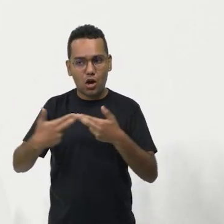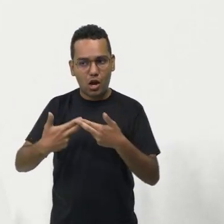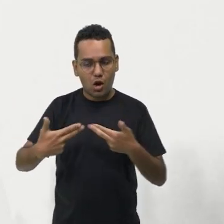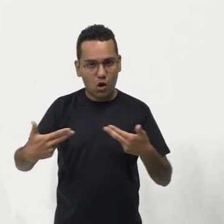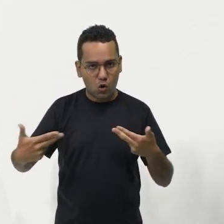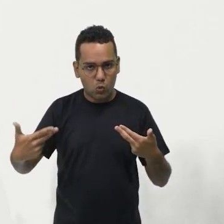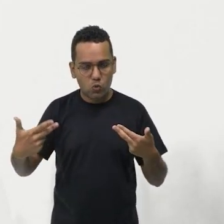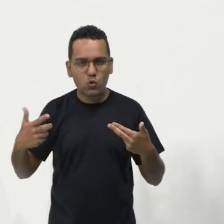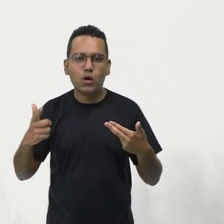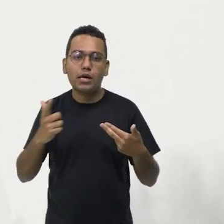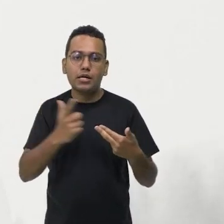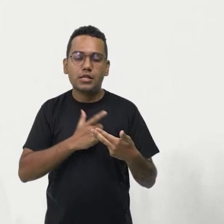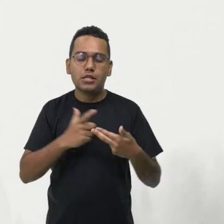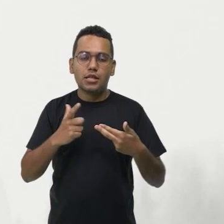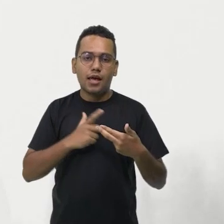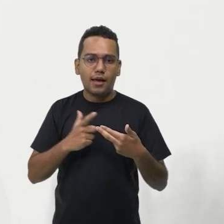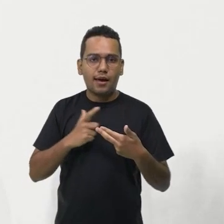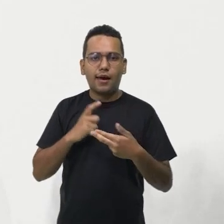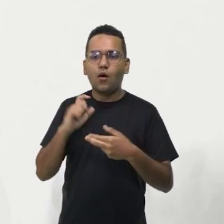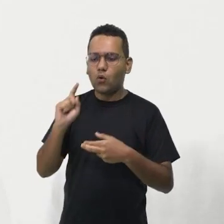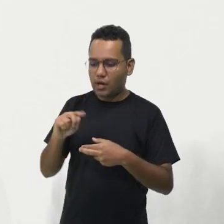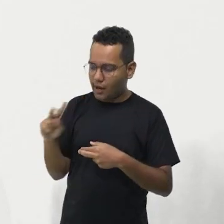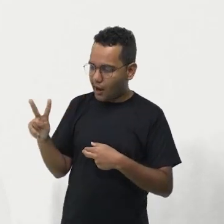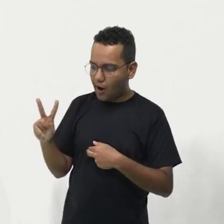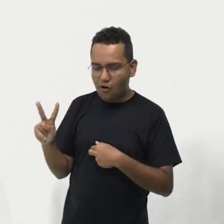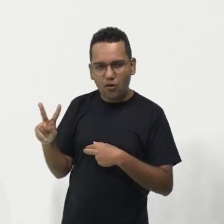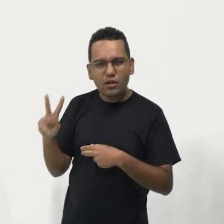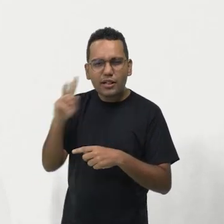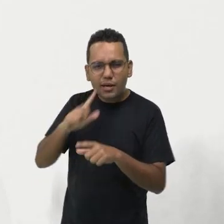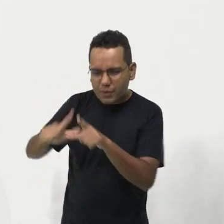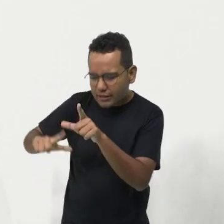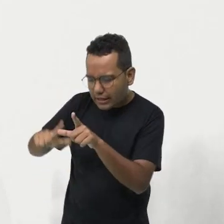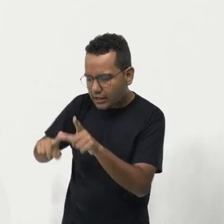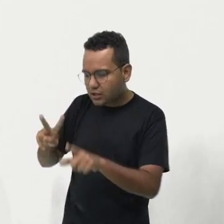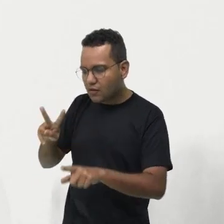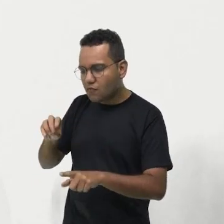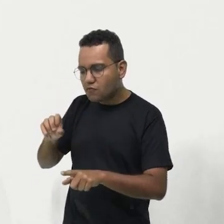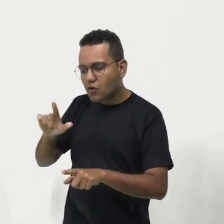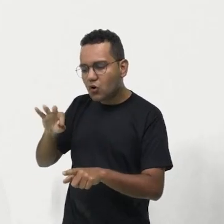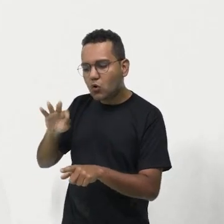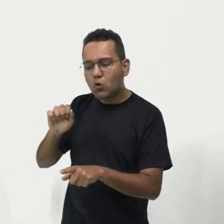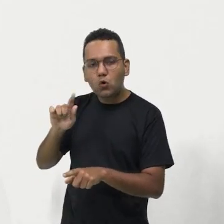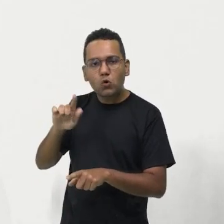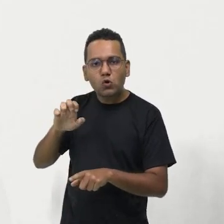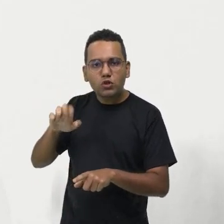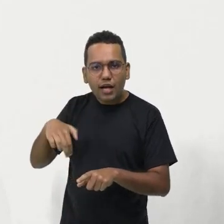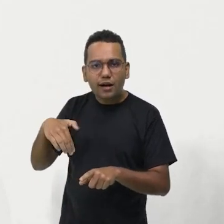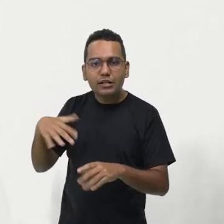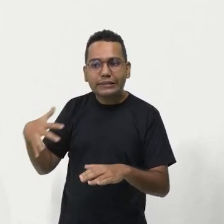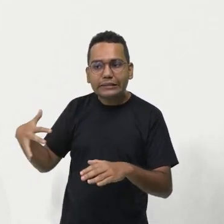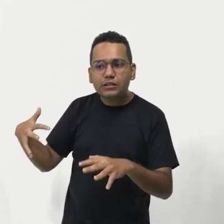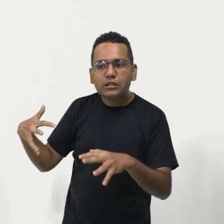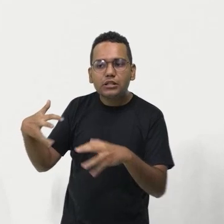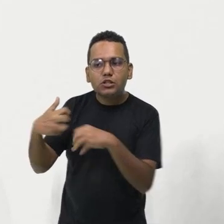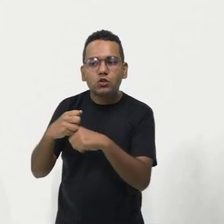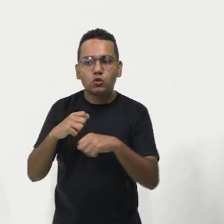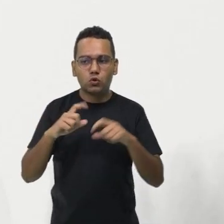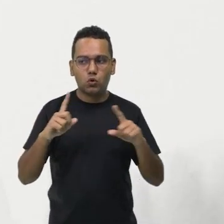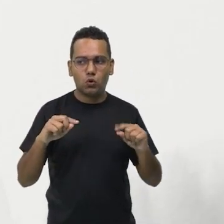fila, a tensão, que é a voltagem gerada, se soma, assim como quando se